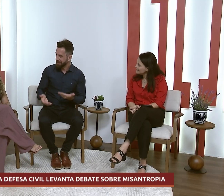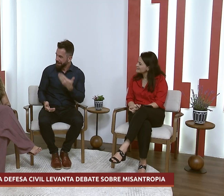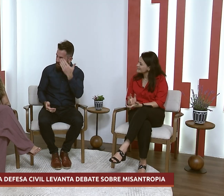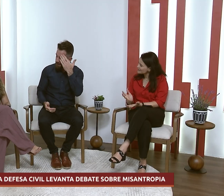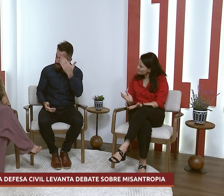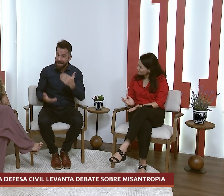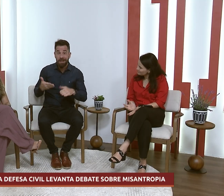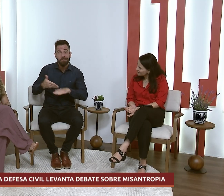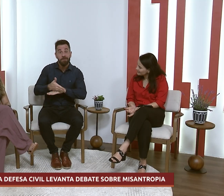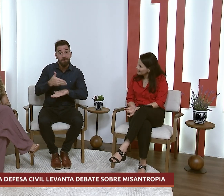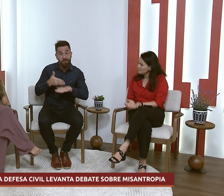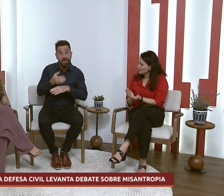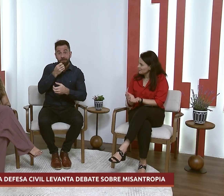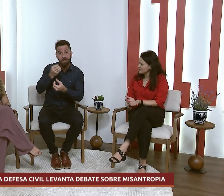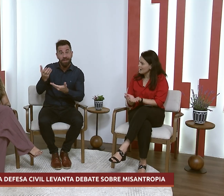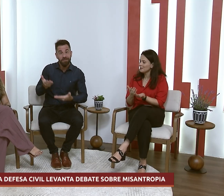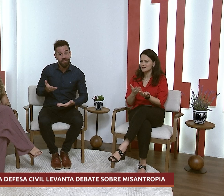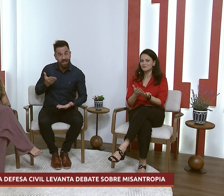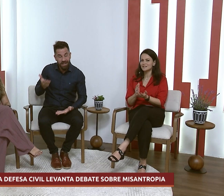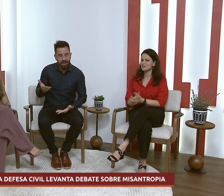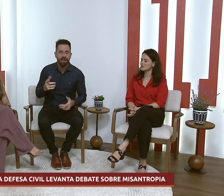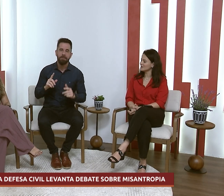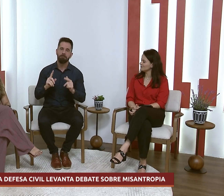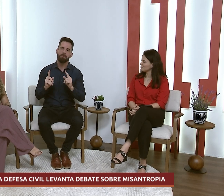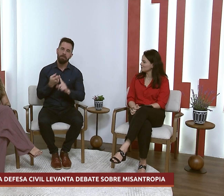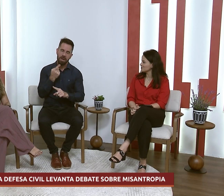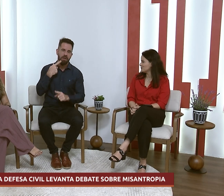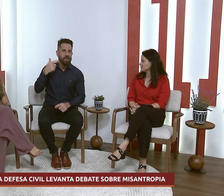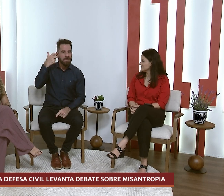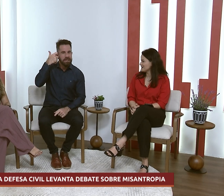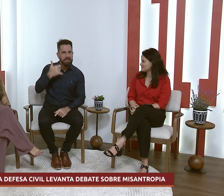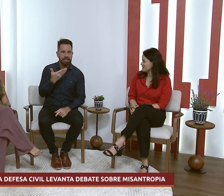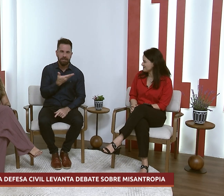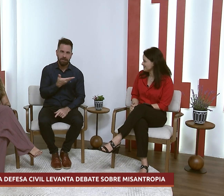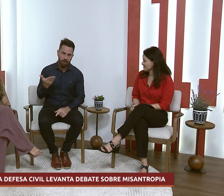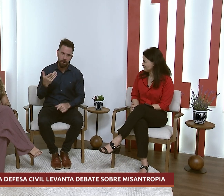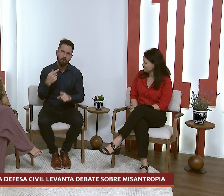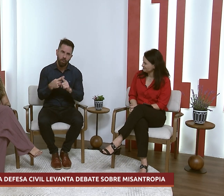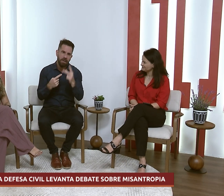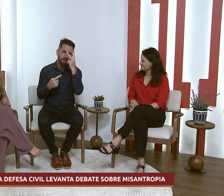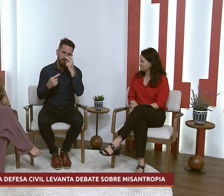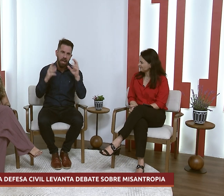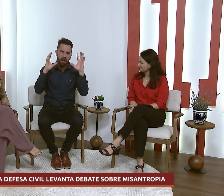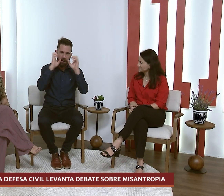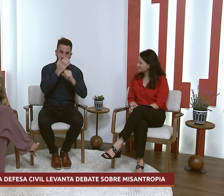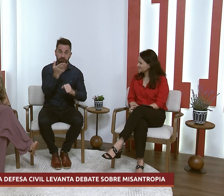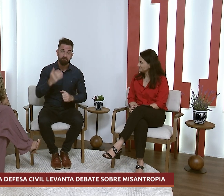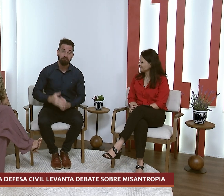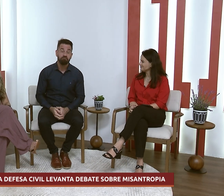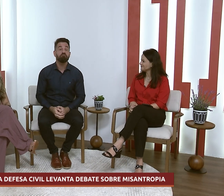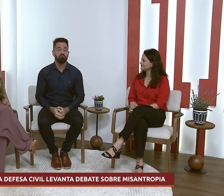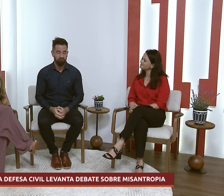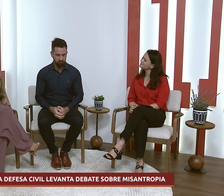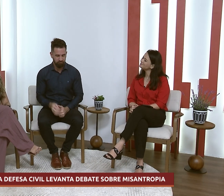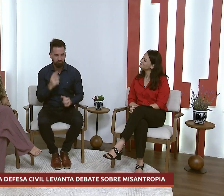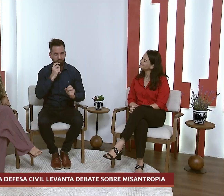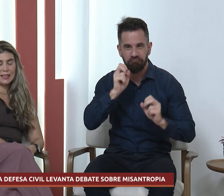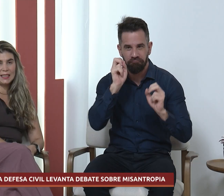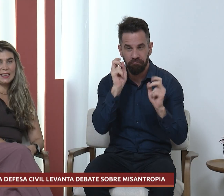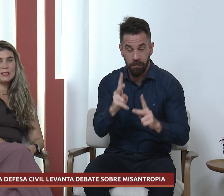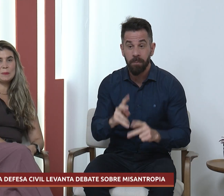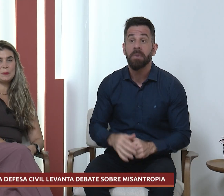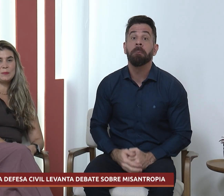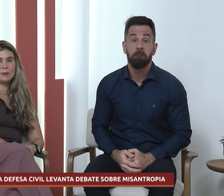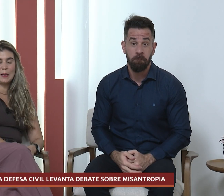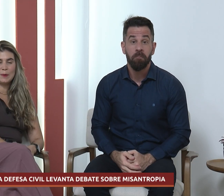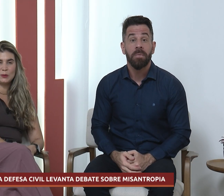presença, Lígia, seja bem-vinda. E para começar, peço que você se descreva para o nosso público cego de baixa visão. Beleza. Bom, eu sou uma mulher